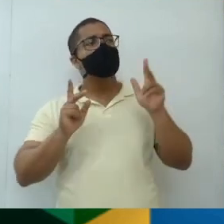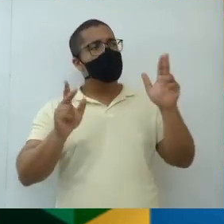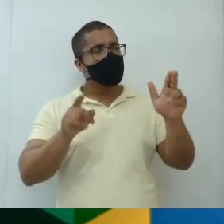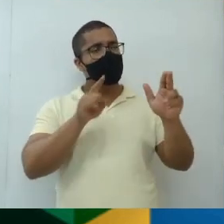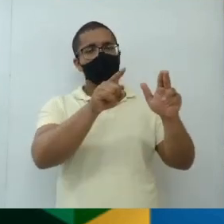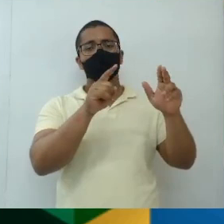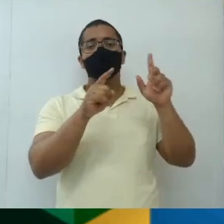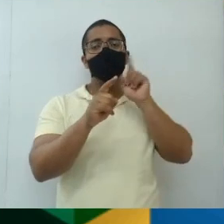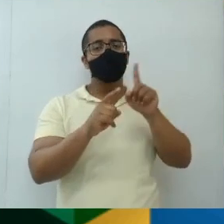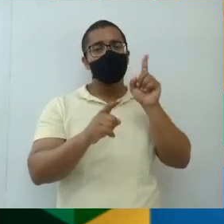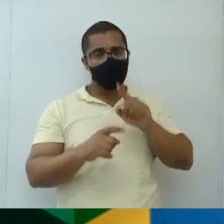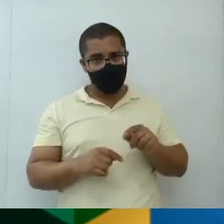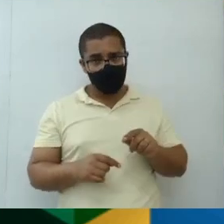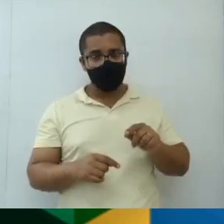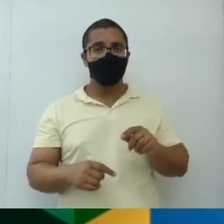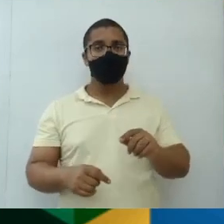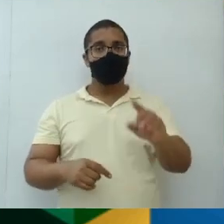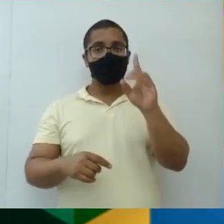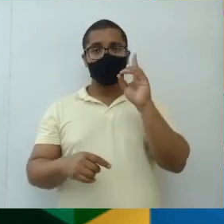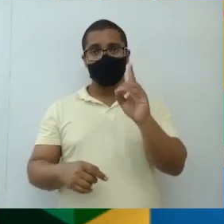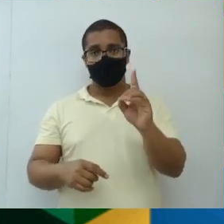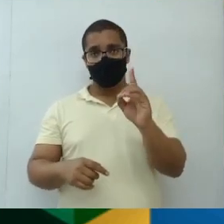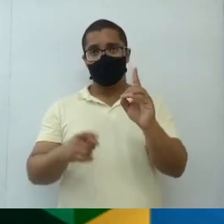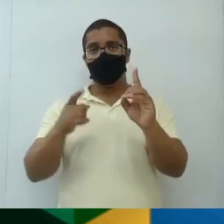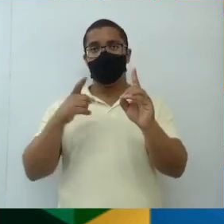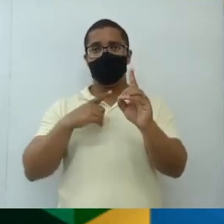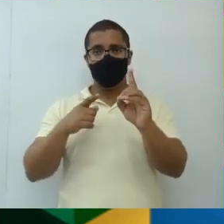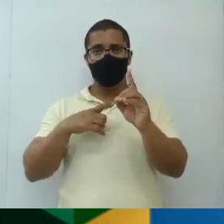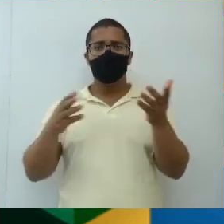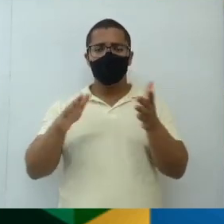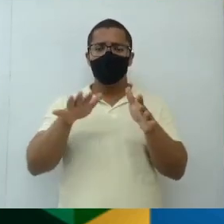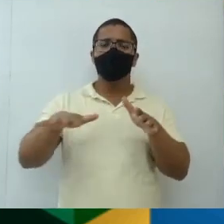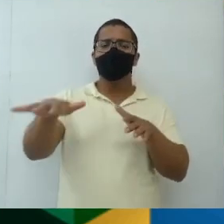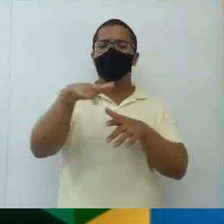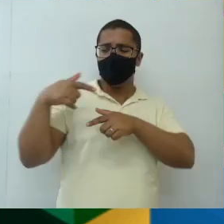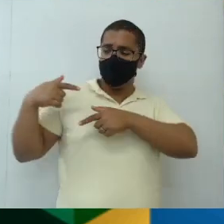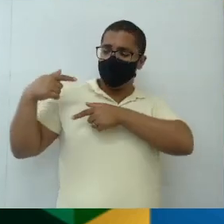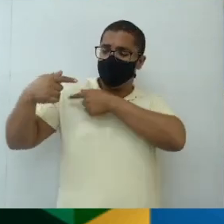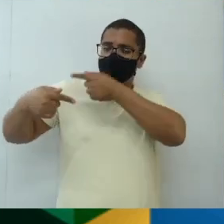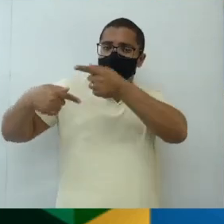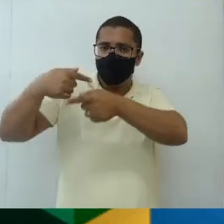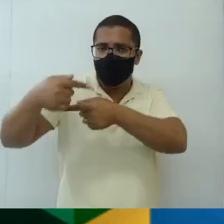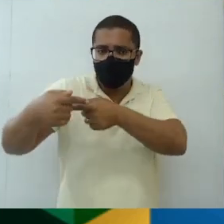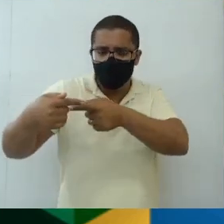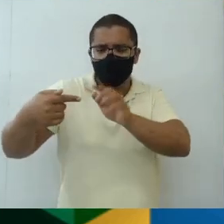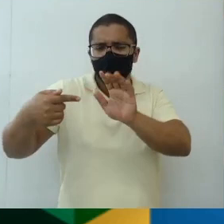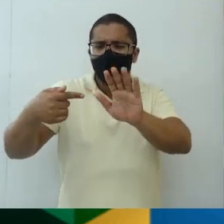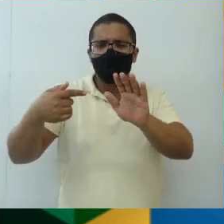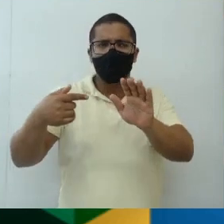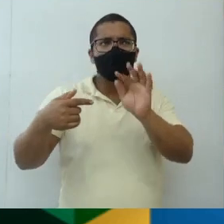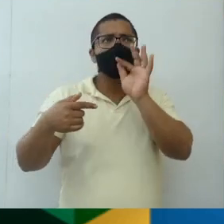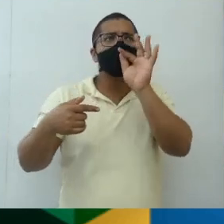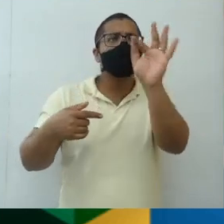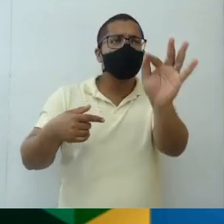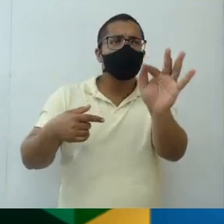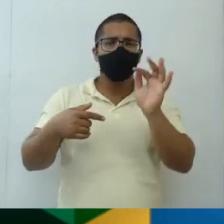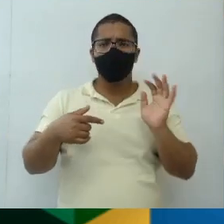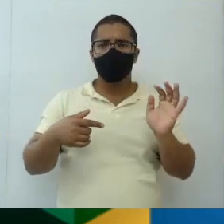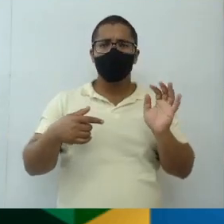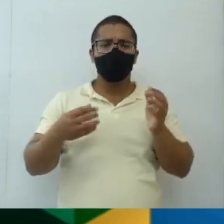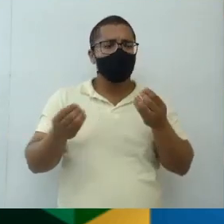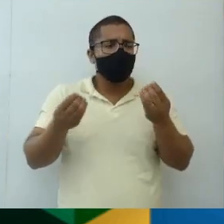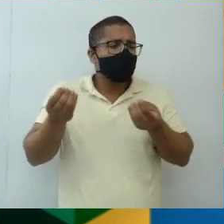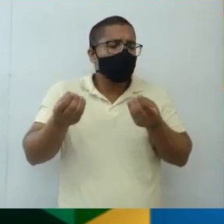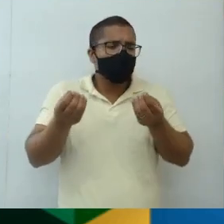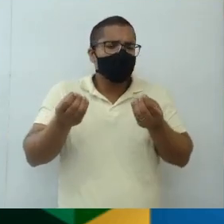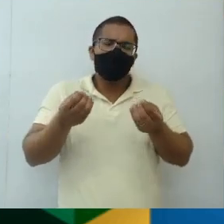de atender as necessidades da atual geração sem comprometer a capacidade futura das